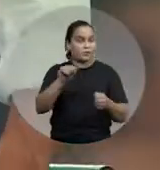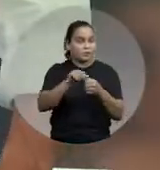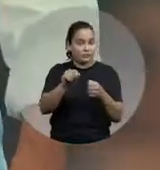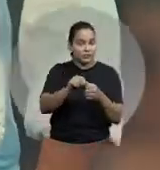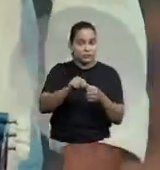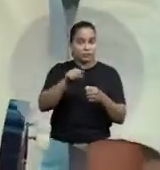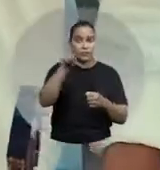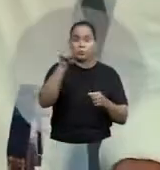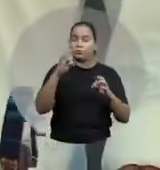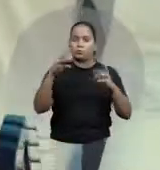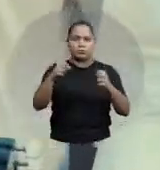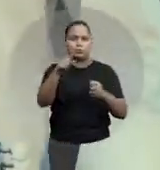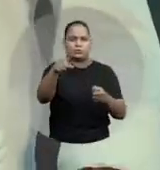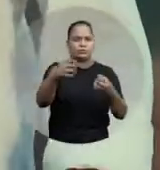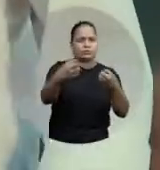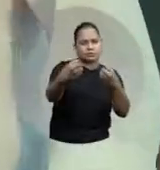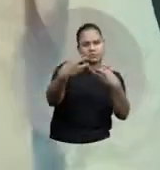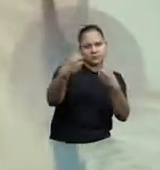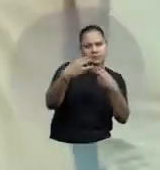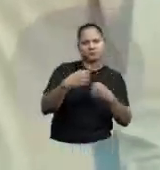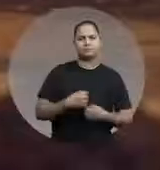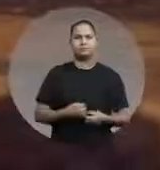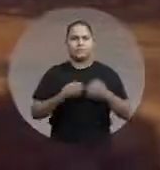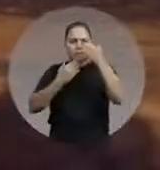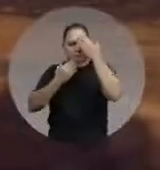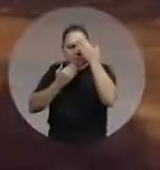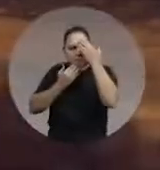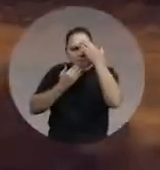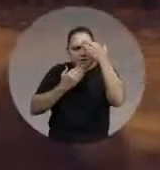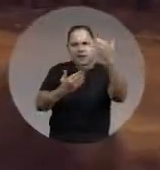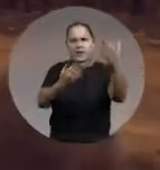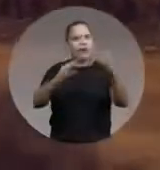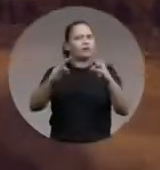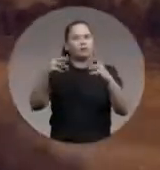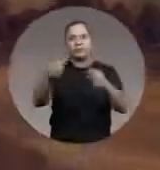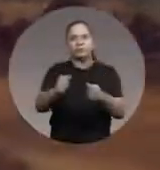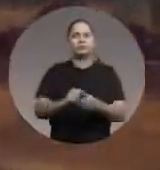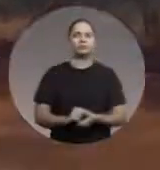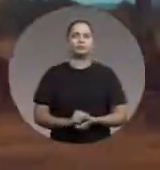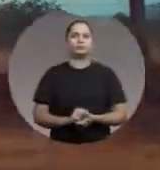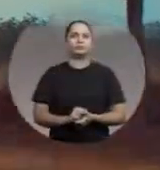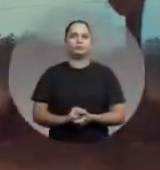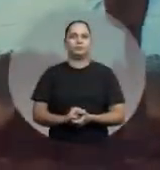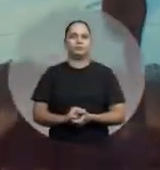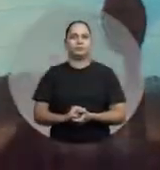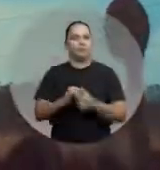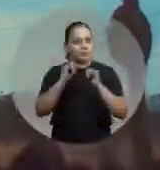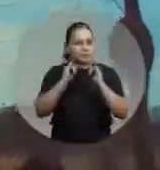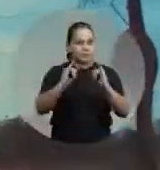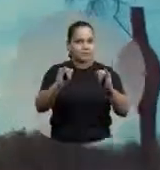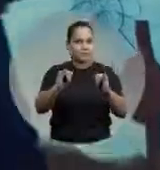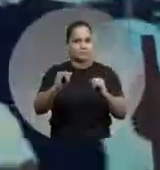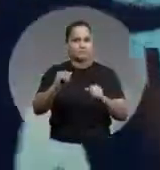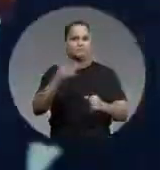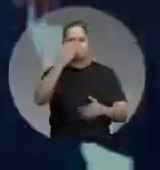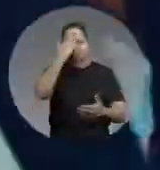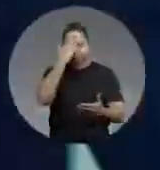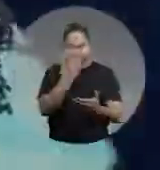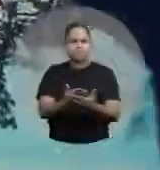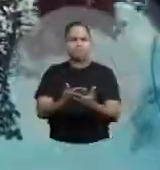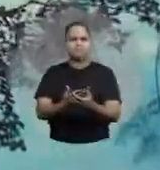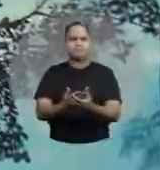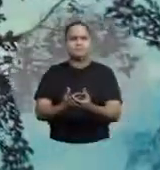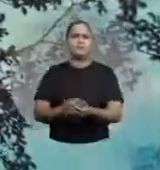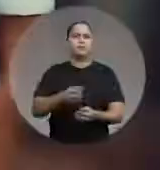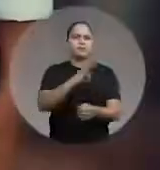com tudo aquilo que o senhor me ensinou. Eu quero agradecer o senhor por tudo isso e dizer que estamos confiantes que o Tocantins está